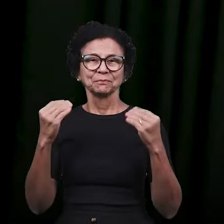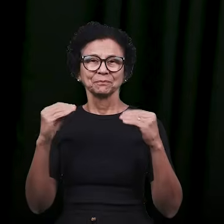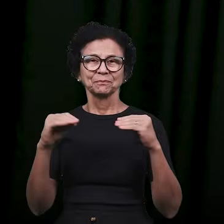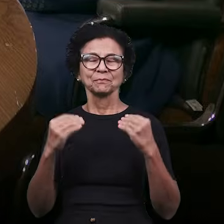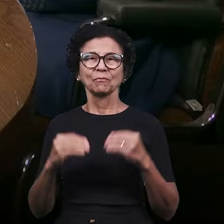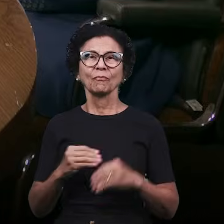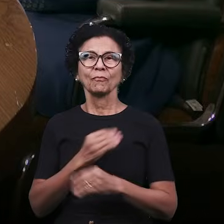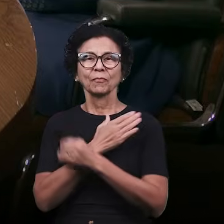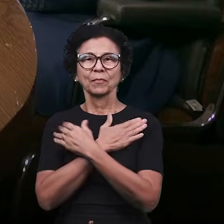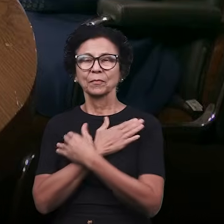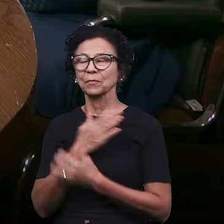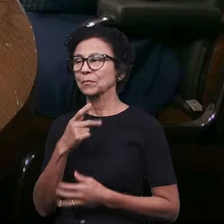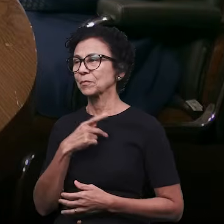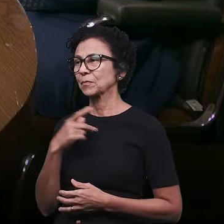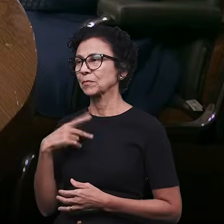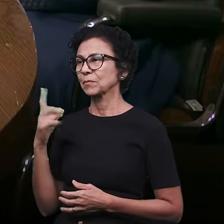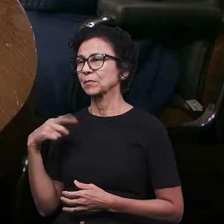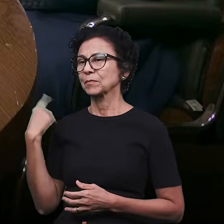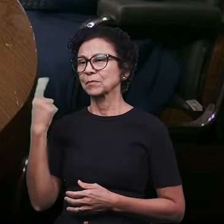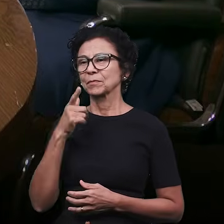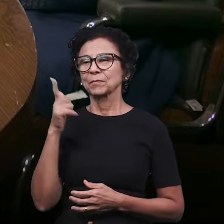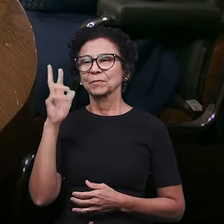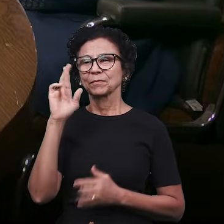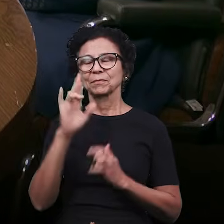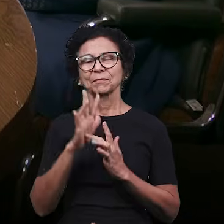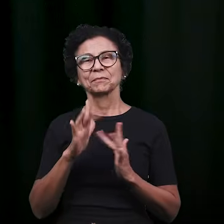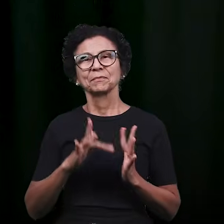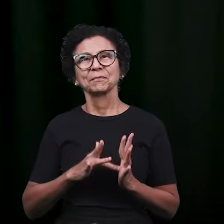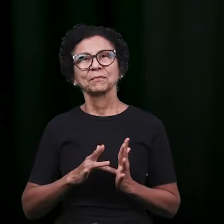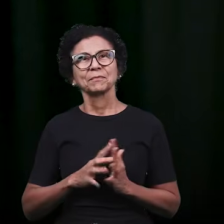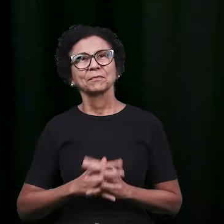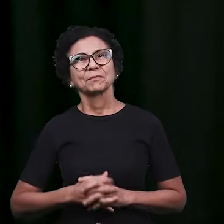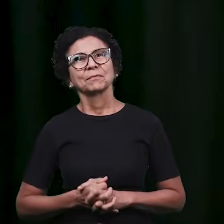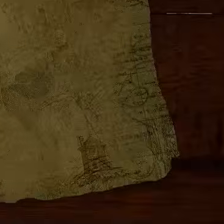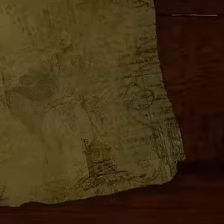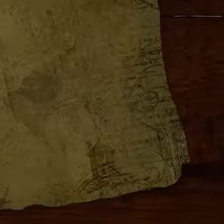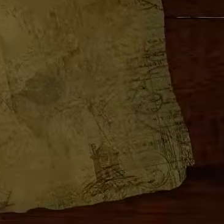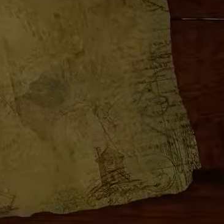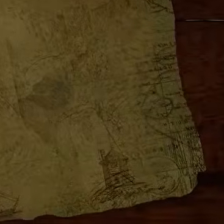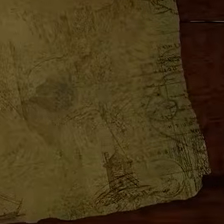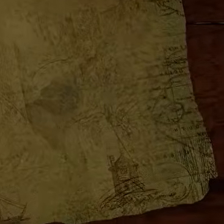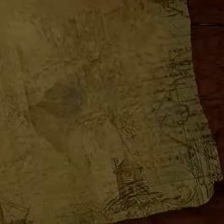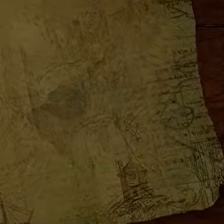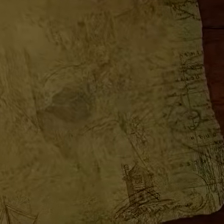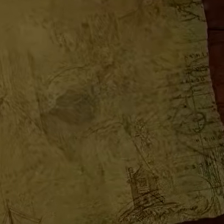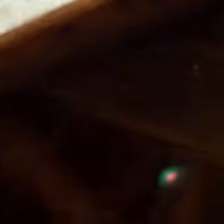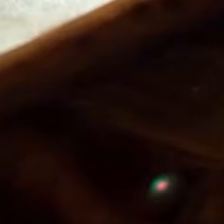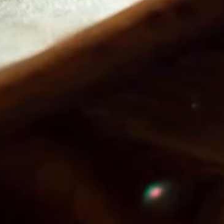abraço, pastor Diniz, e a todos. A paz do Senhor Jesus. Paz do Senhor a todos.